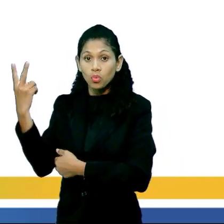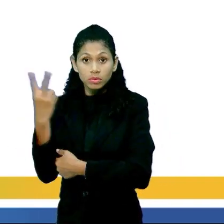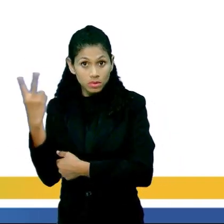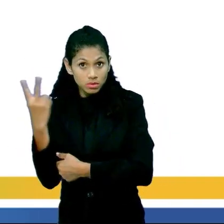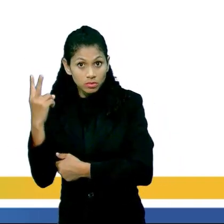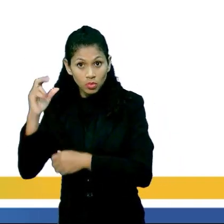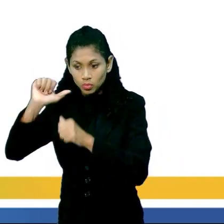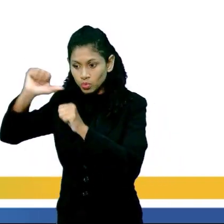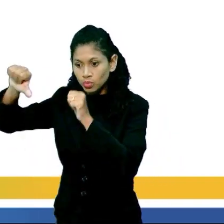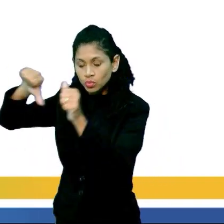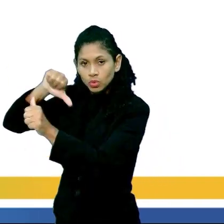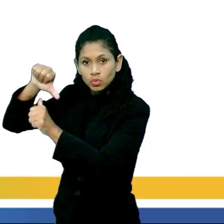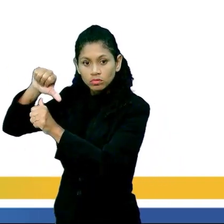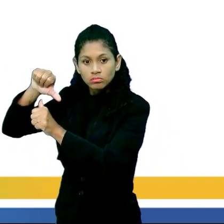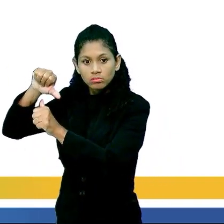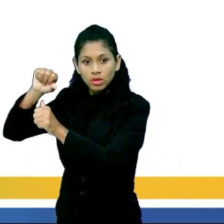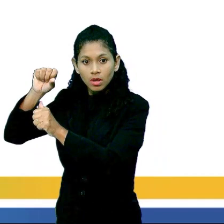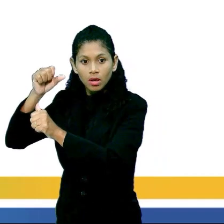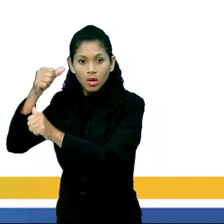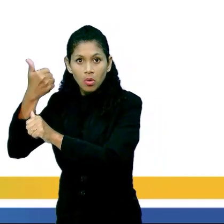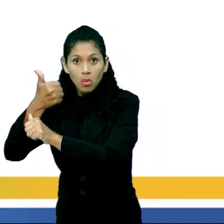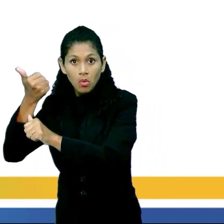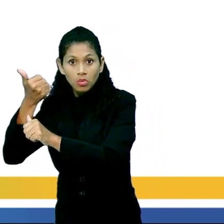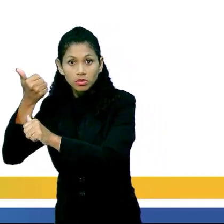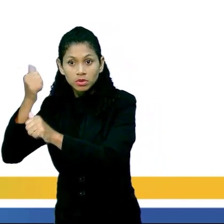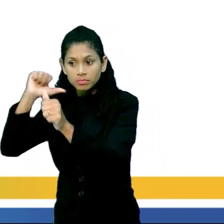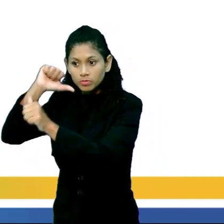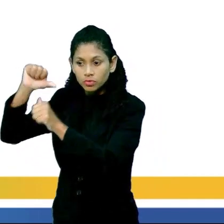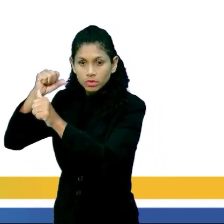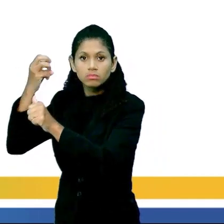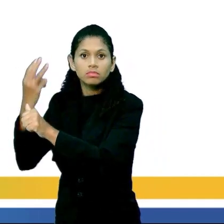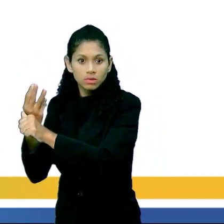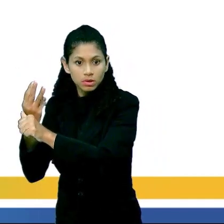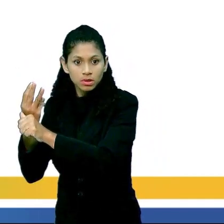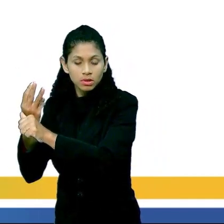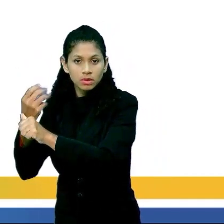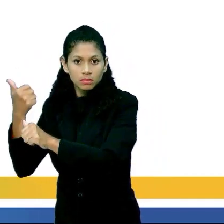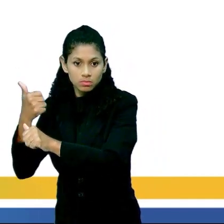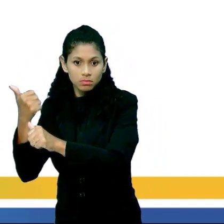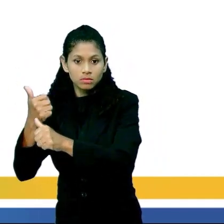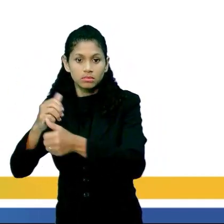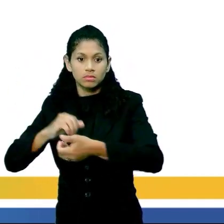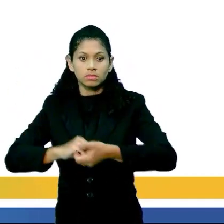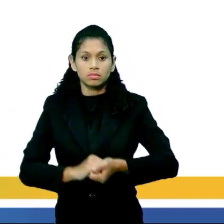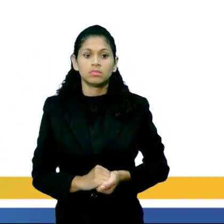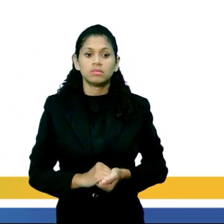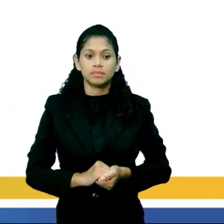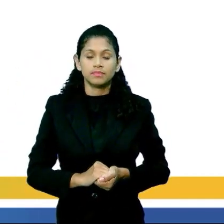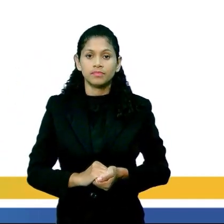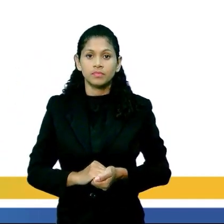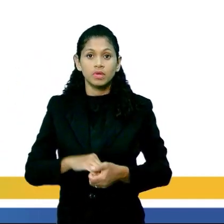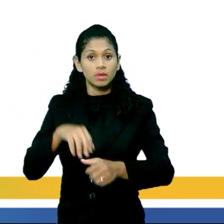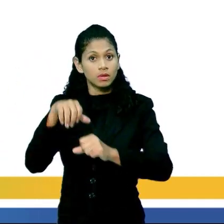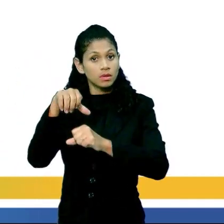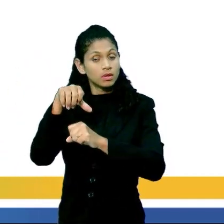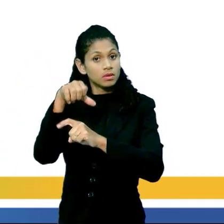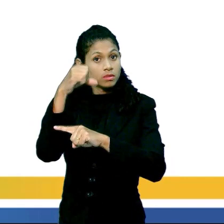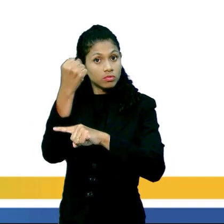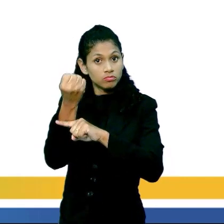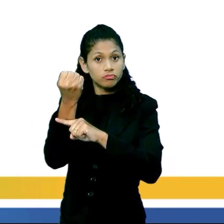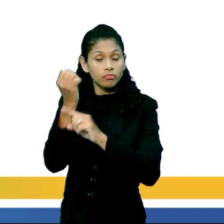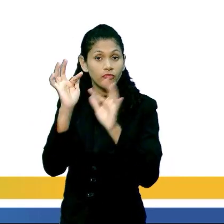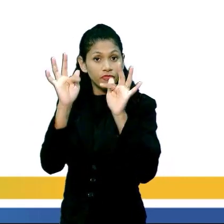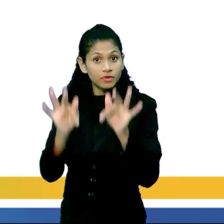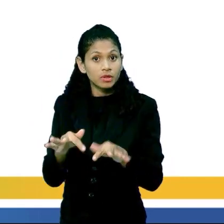nós temos 8 sobre 11. Tá? Na multiplicação dos dois vai dar 8 sobre